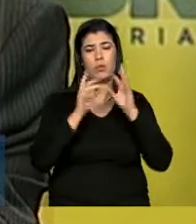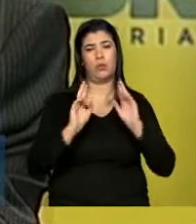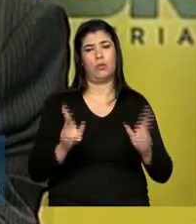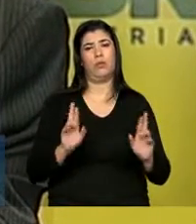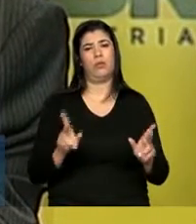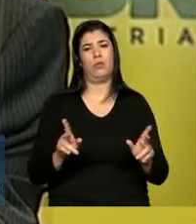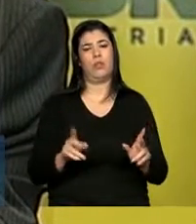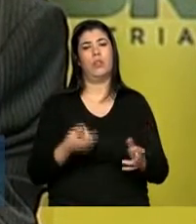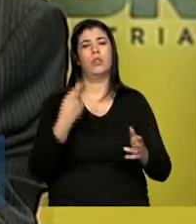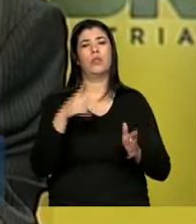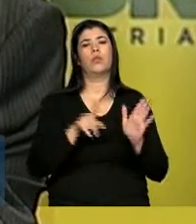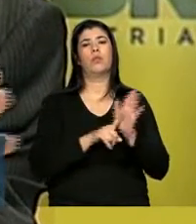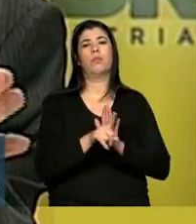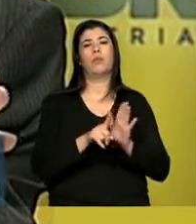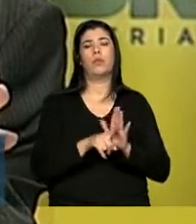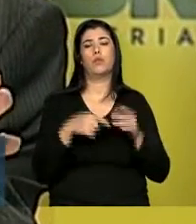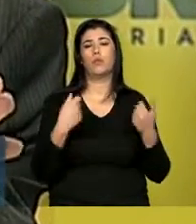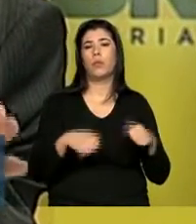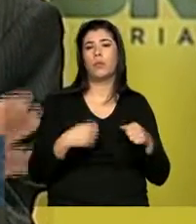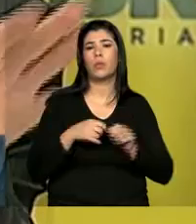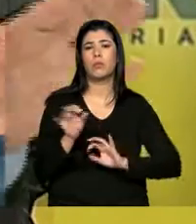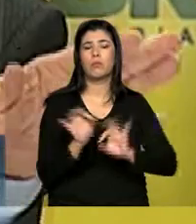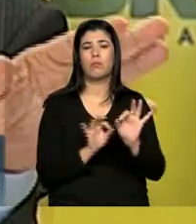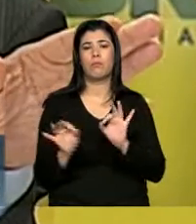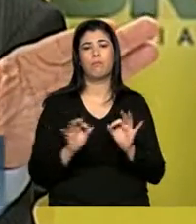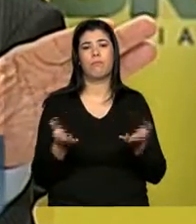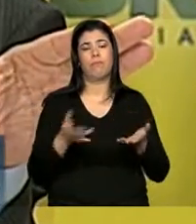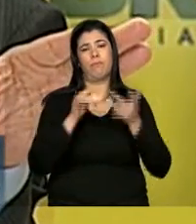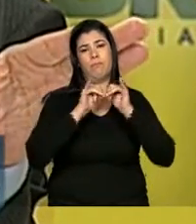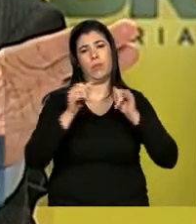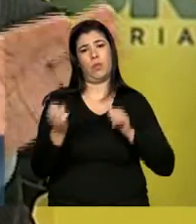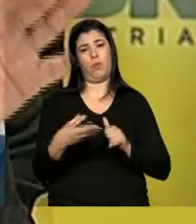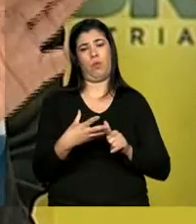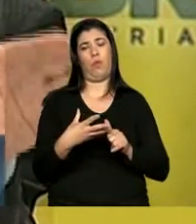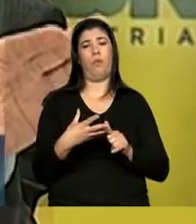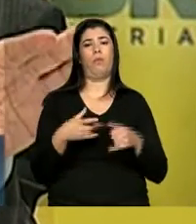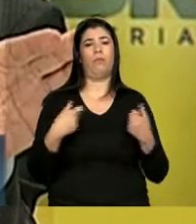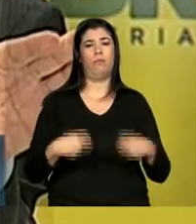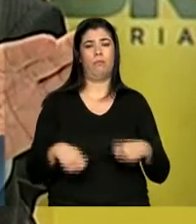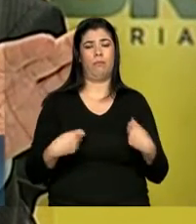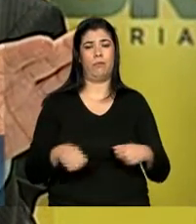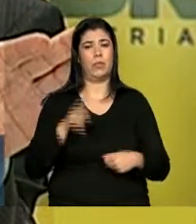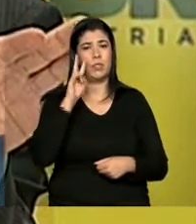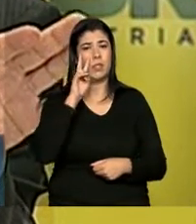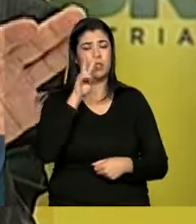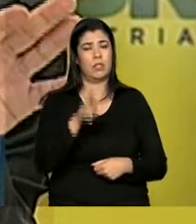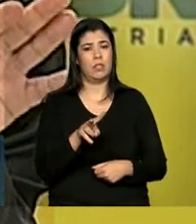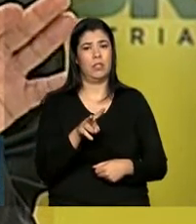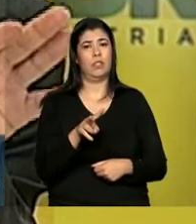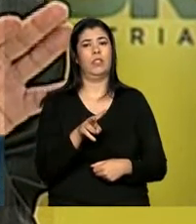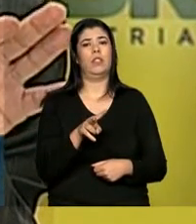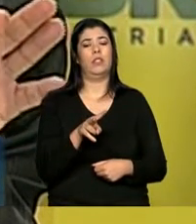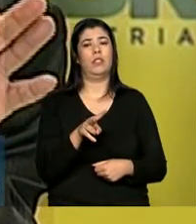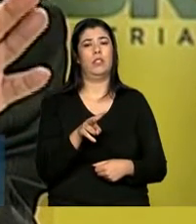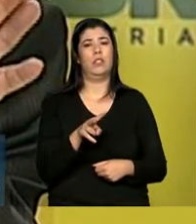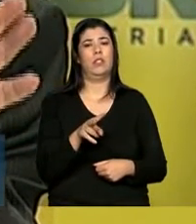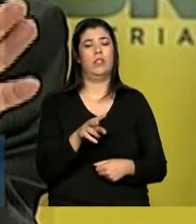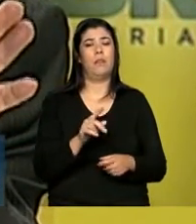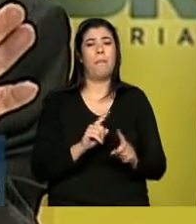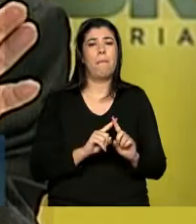Quanto à sua pergunta sobre o SISU, não está sob cogitação agora, é um dado que acaba de sair. Nós estamos atentando para ele.